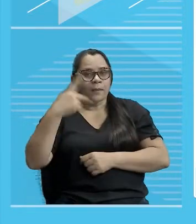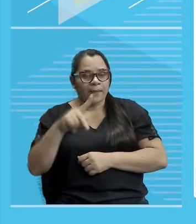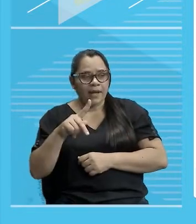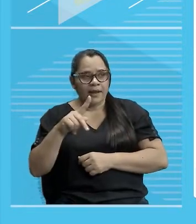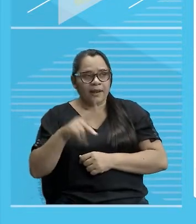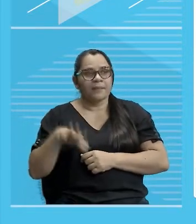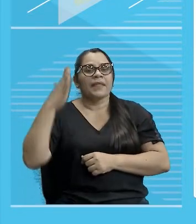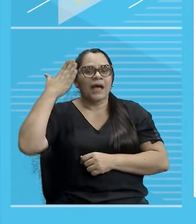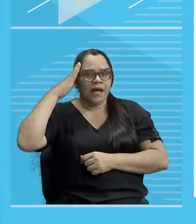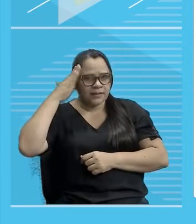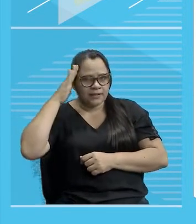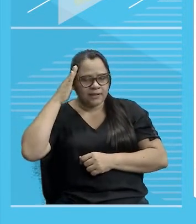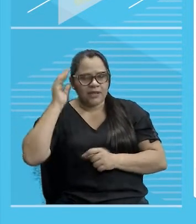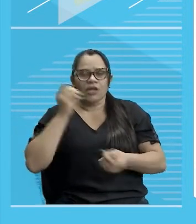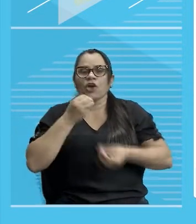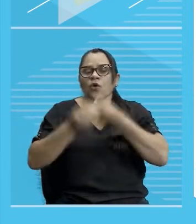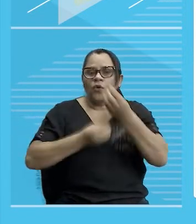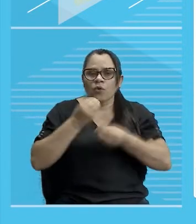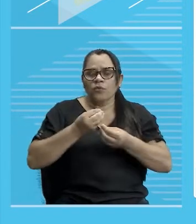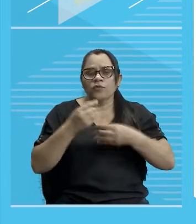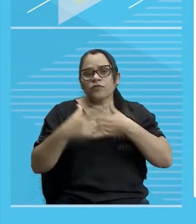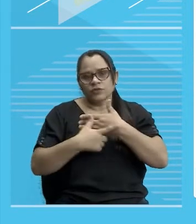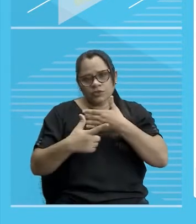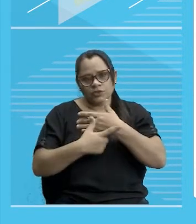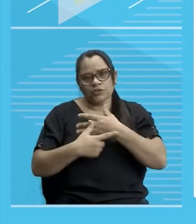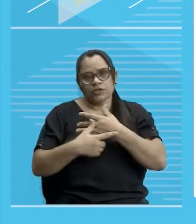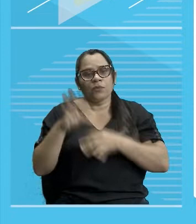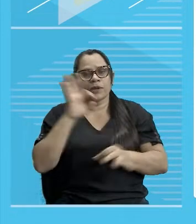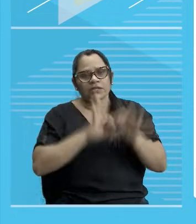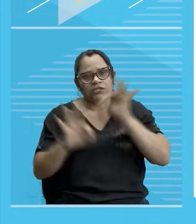operacional e cada característica deles